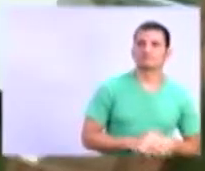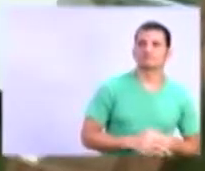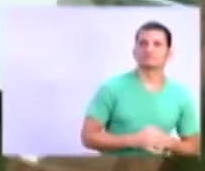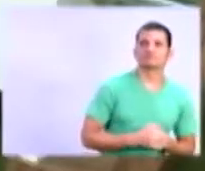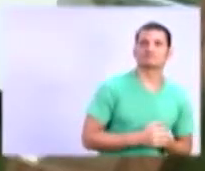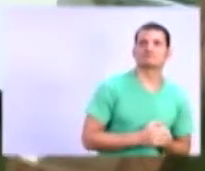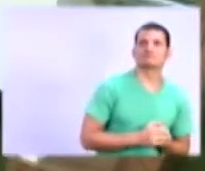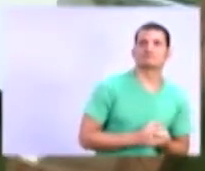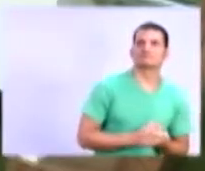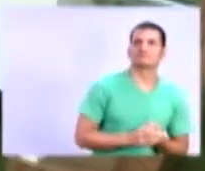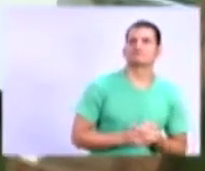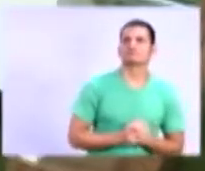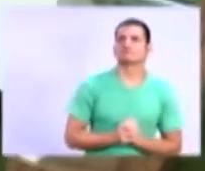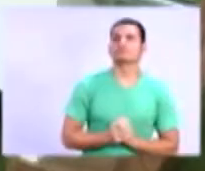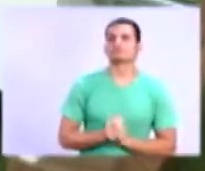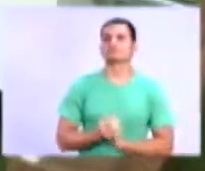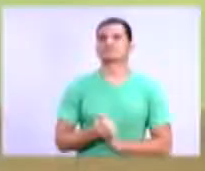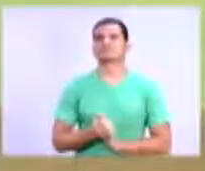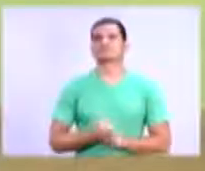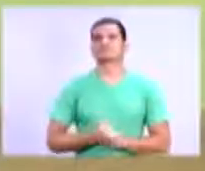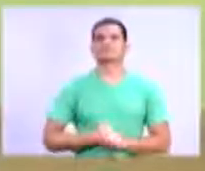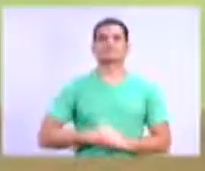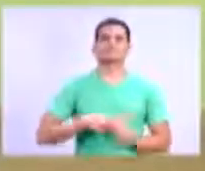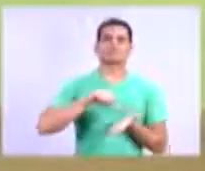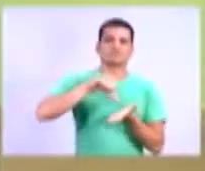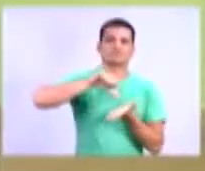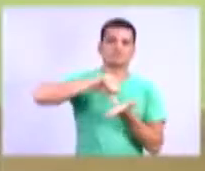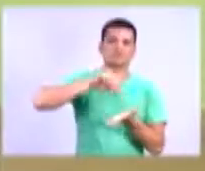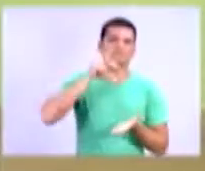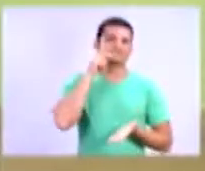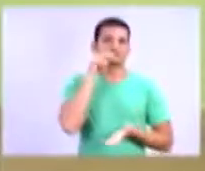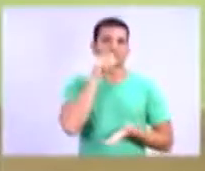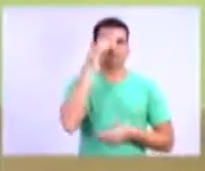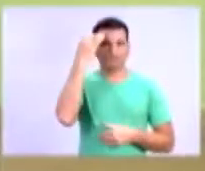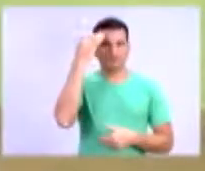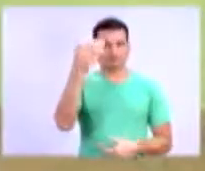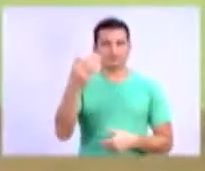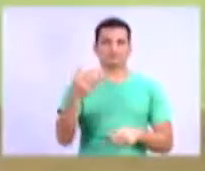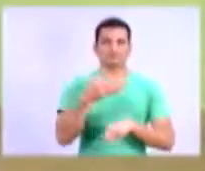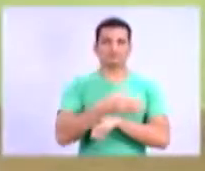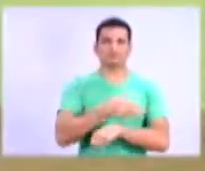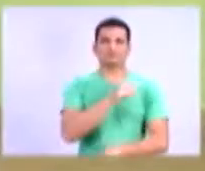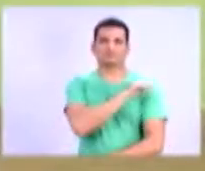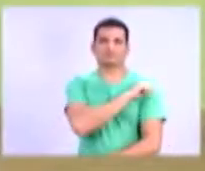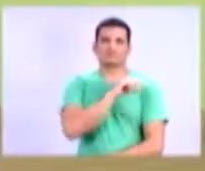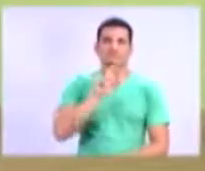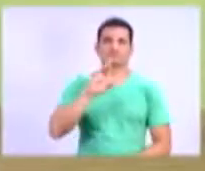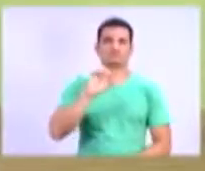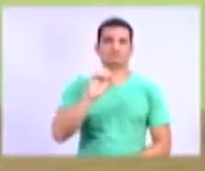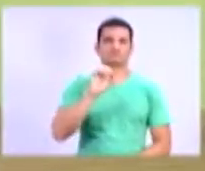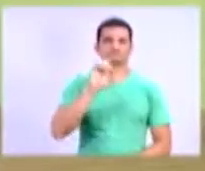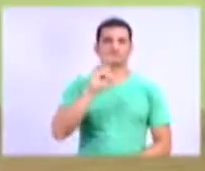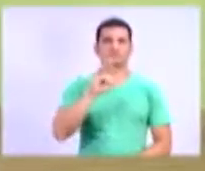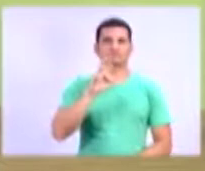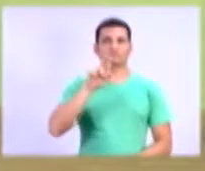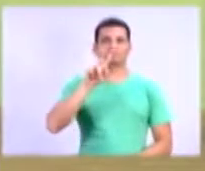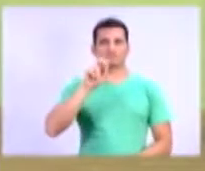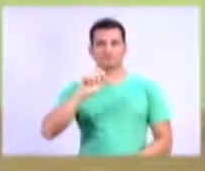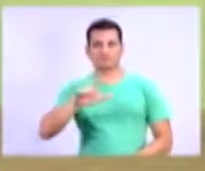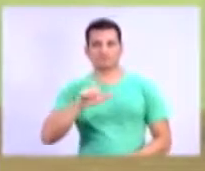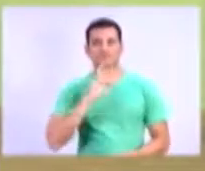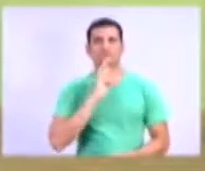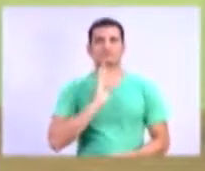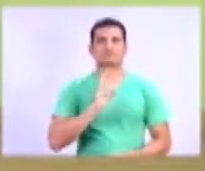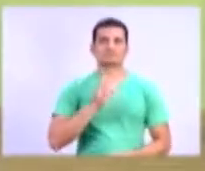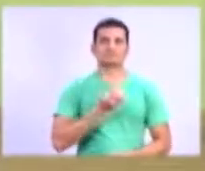Também o Paulo de Porto Velho, obrigado pela participação. Aluno Roberval, respondendo a questão número